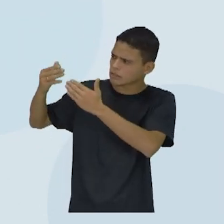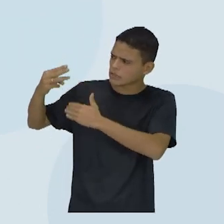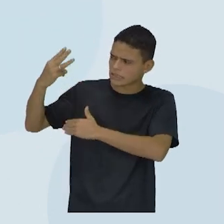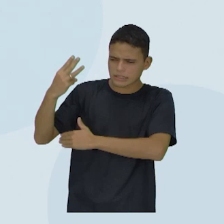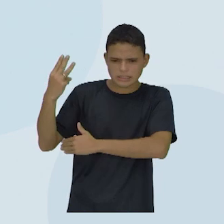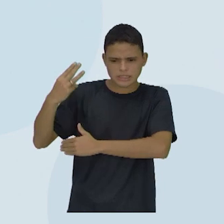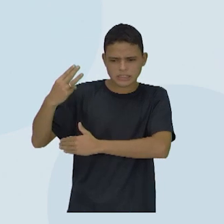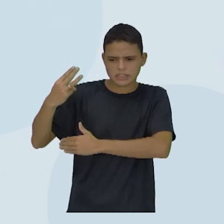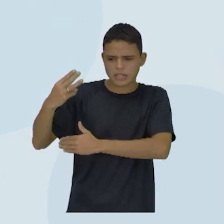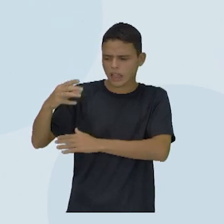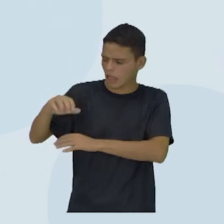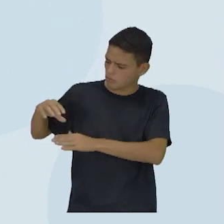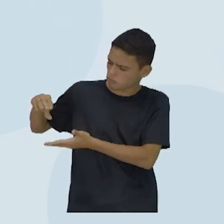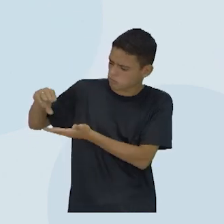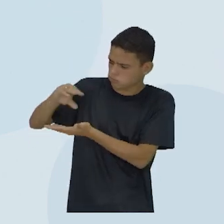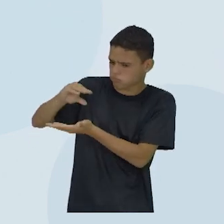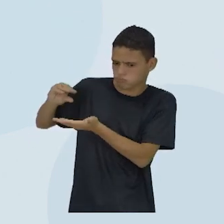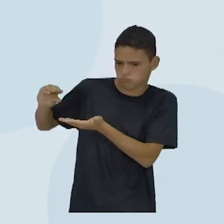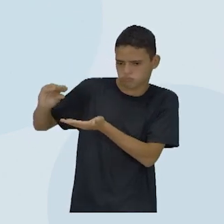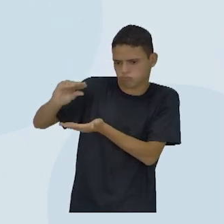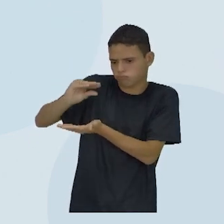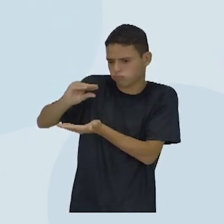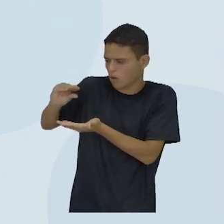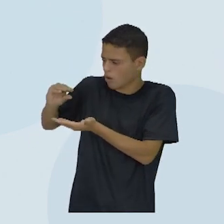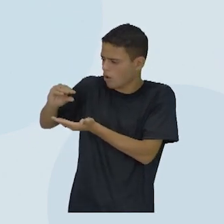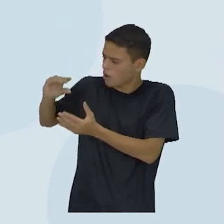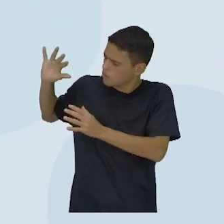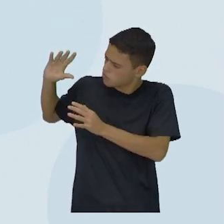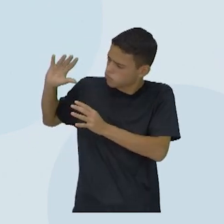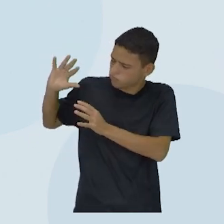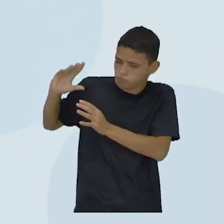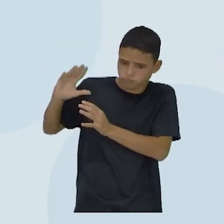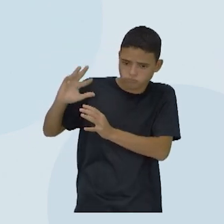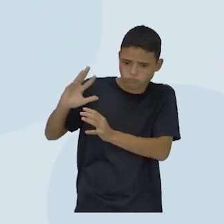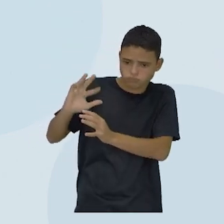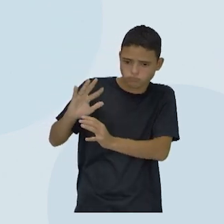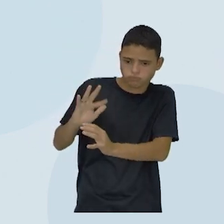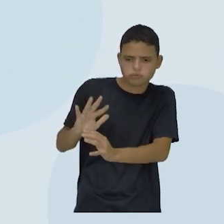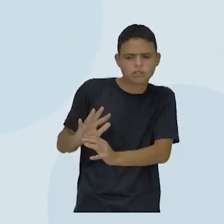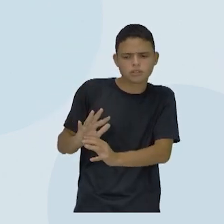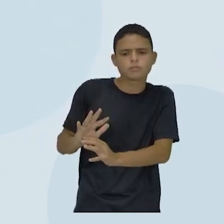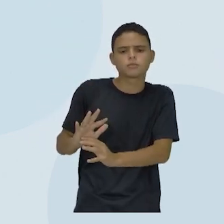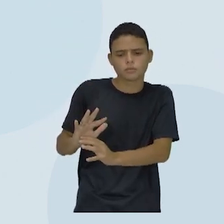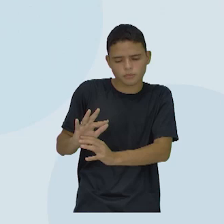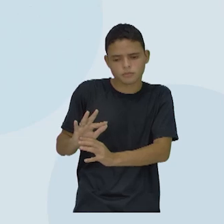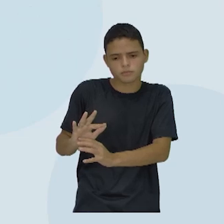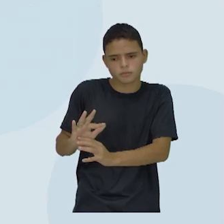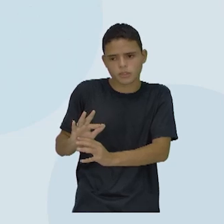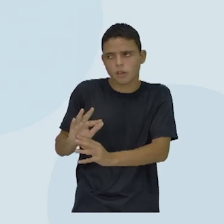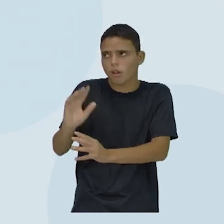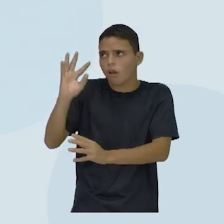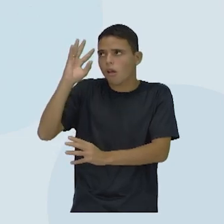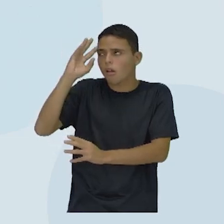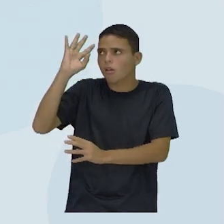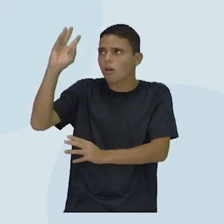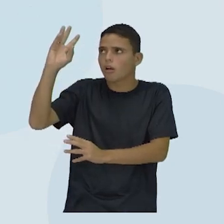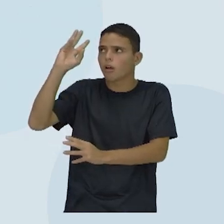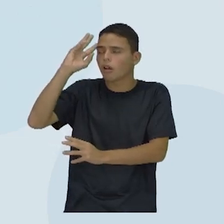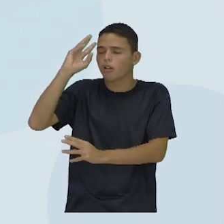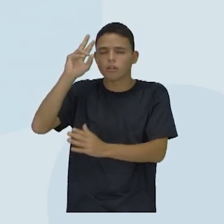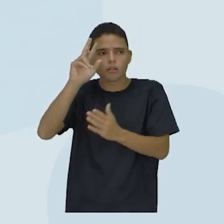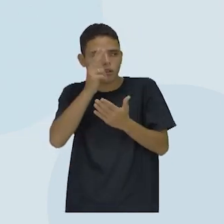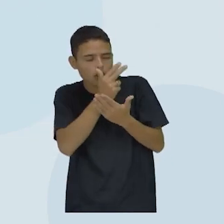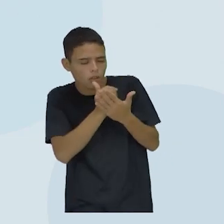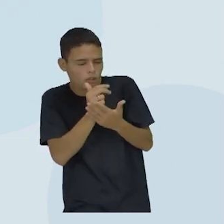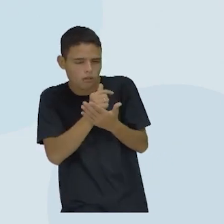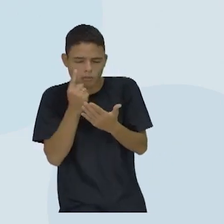pernas, parecendo uma nave, mas misturado, que está invadindo a cidade. Então, nas ondas do rádio, imaginando essa imagem. E